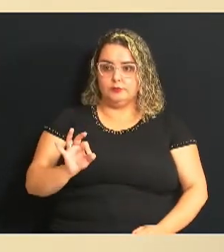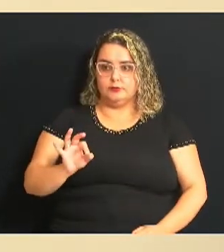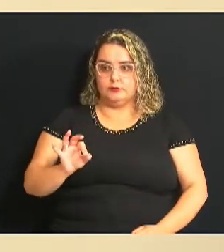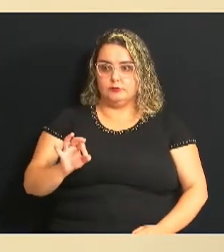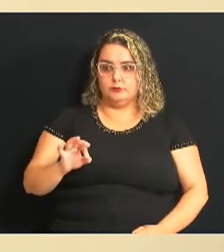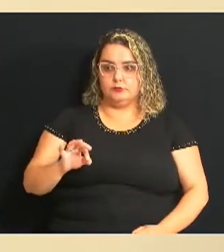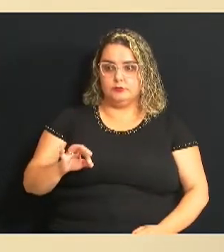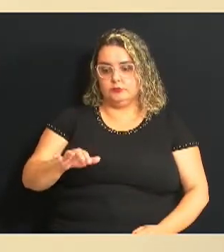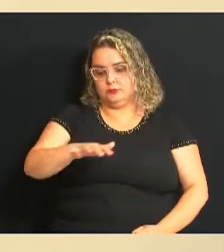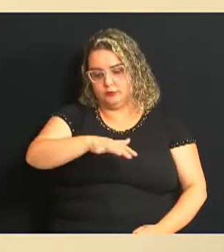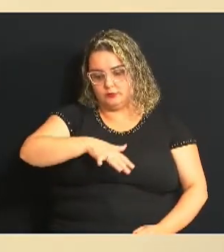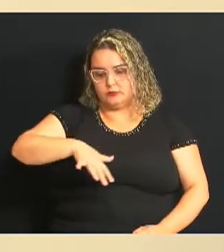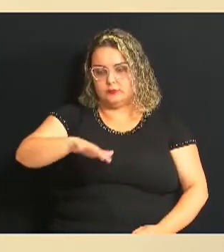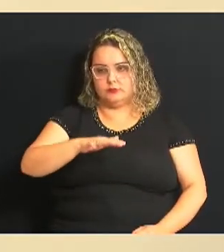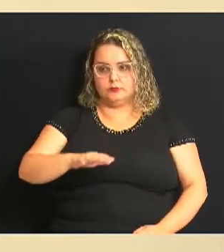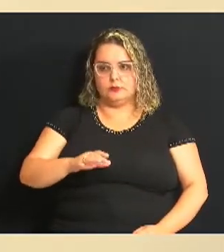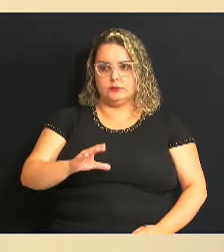cristão.